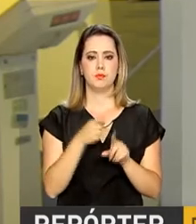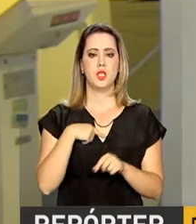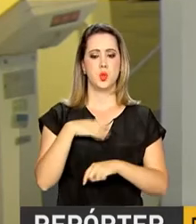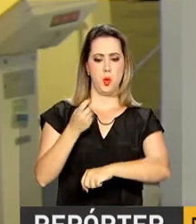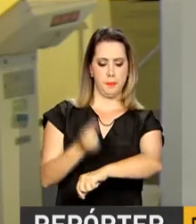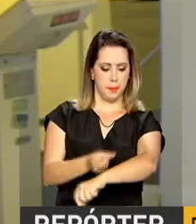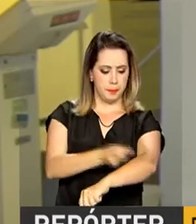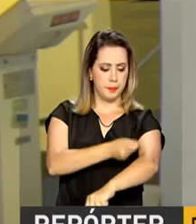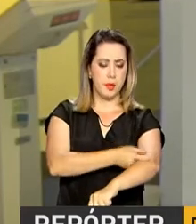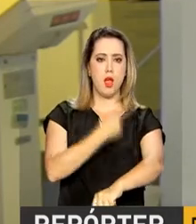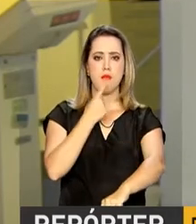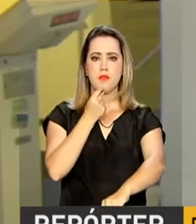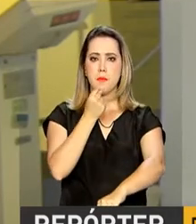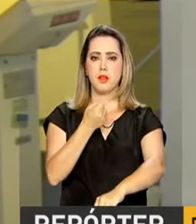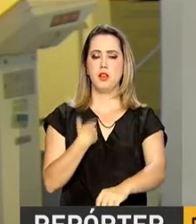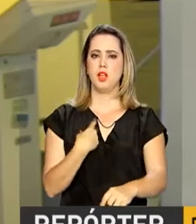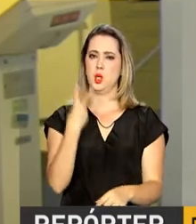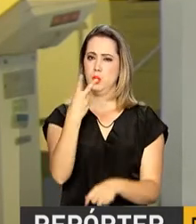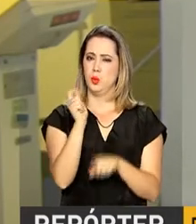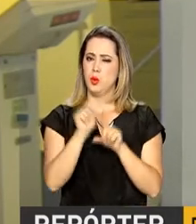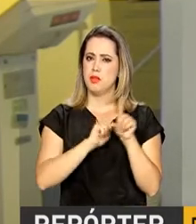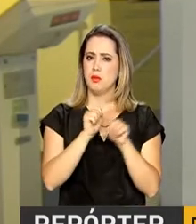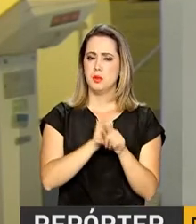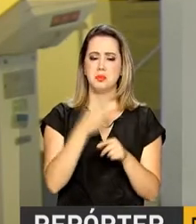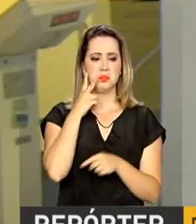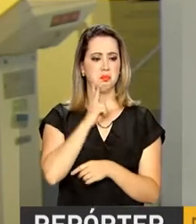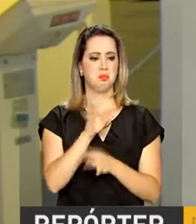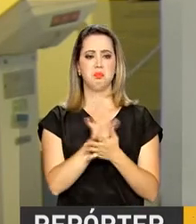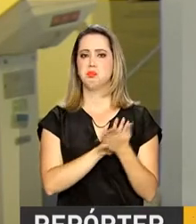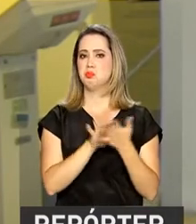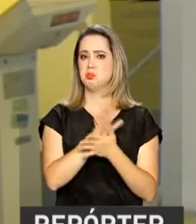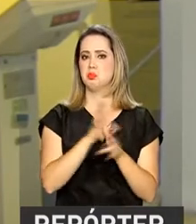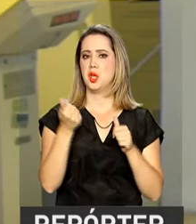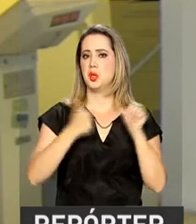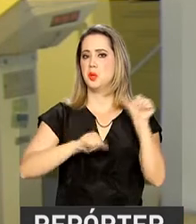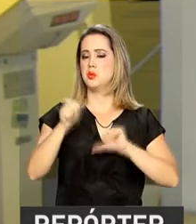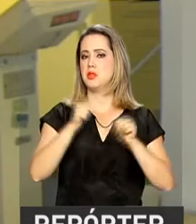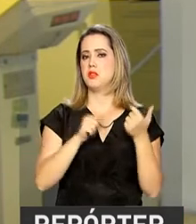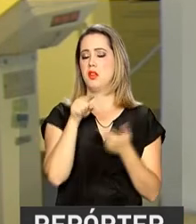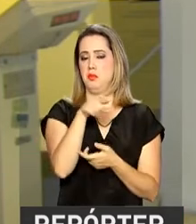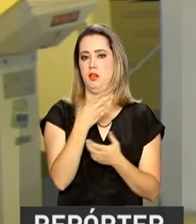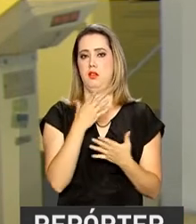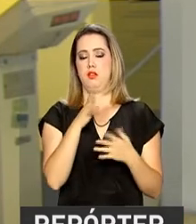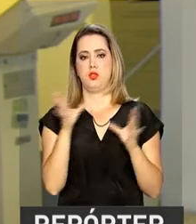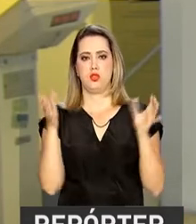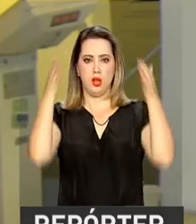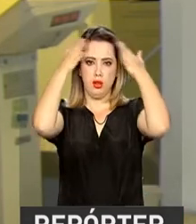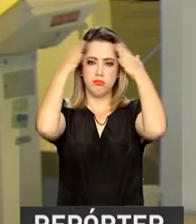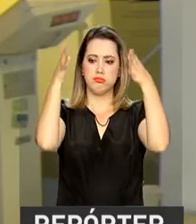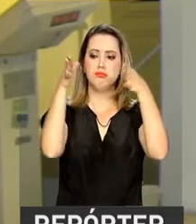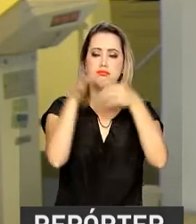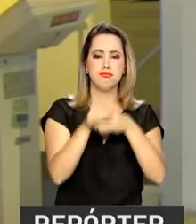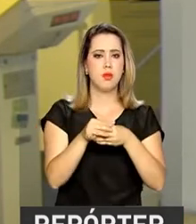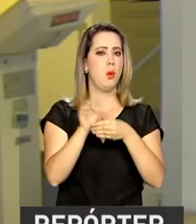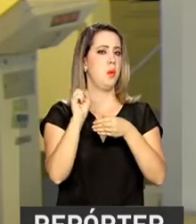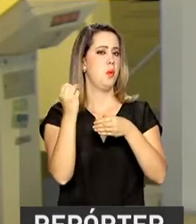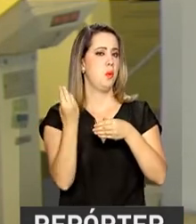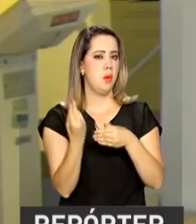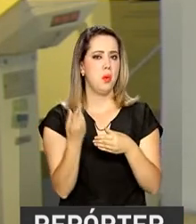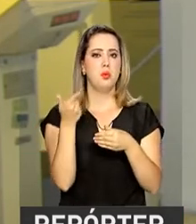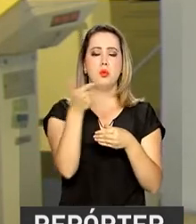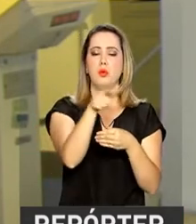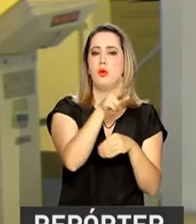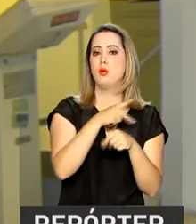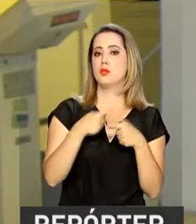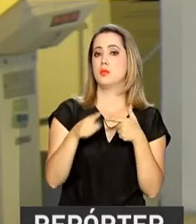com 2 meses, mas não constou nas úteis que ela tinha a microcefalia e nem essas malformações. Só